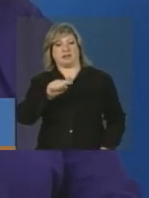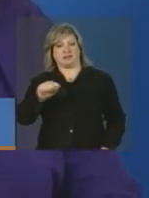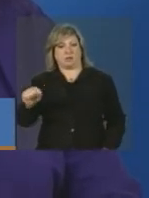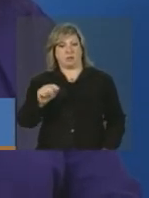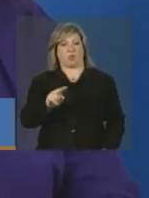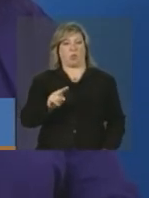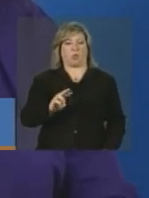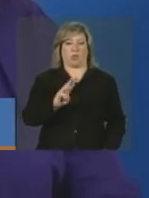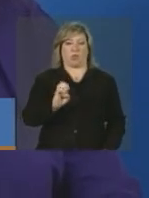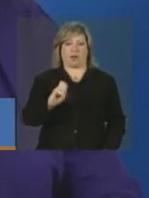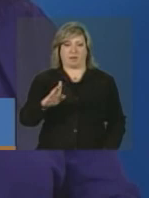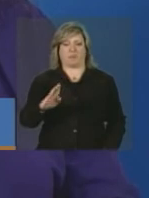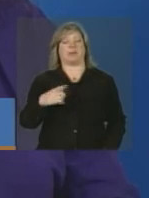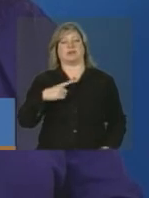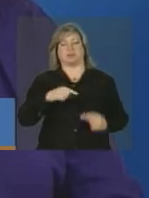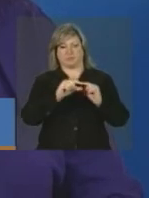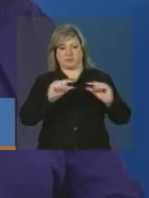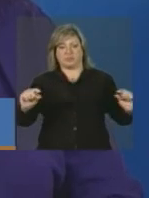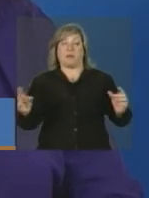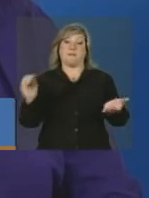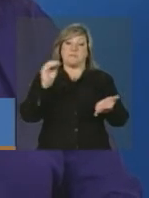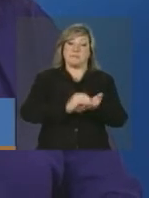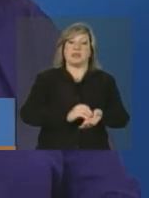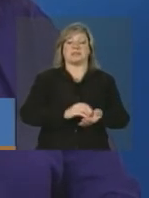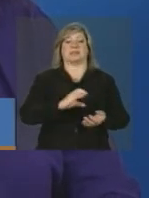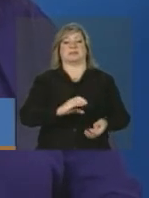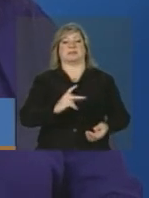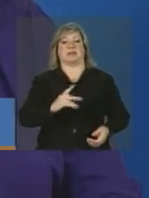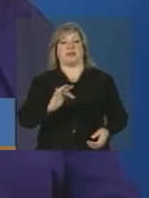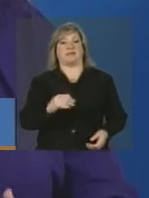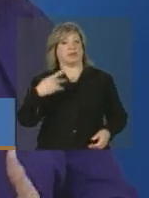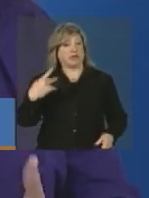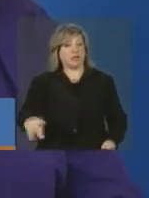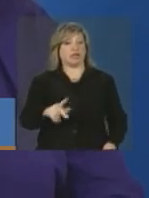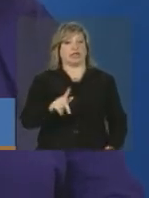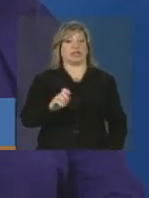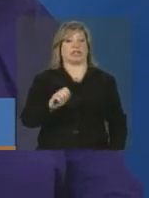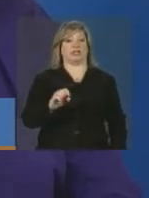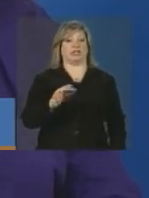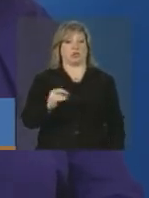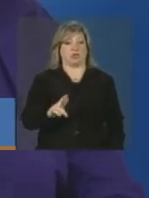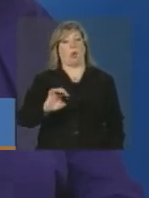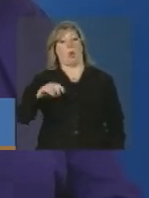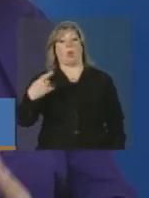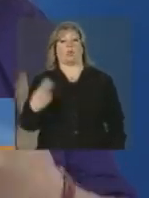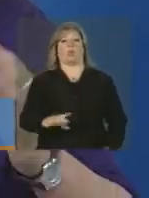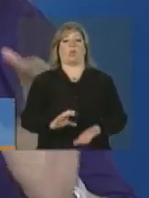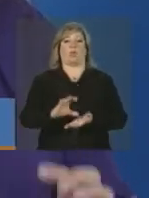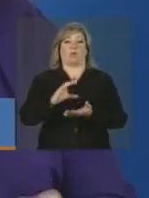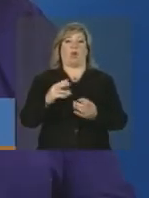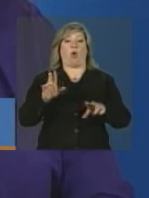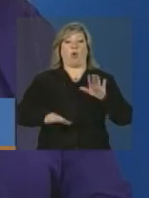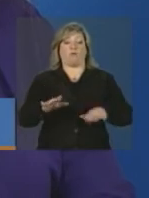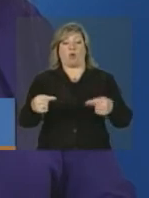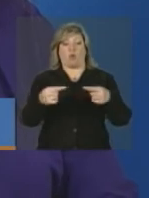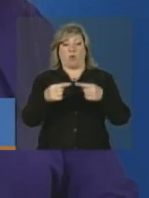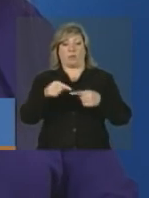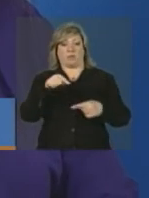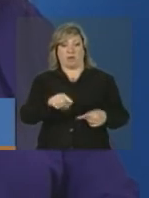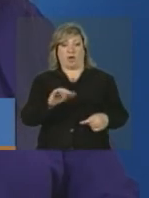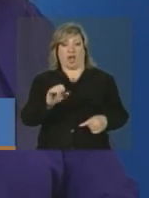http://aplicacoes.mds.gov.br/SAA-web. Colocar o CPF do gestor ou do conselho, conforme o caso, no